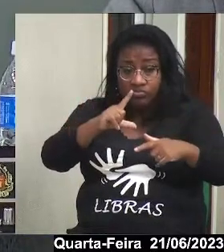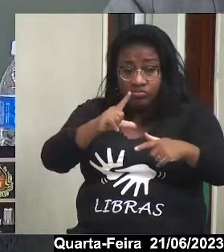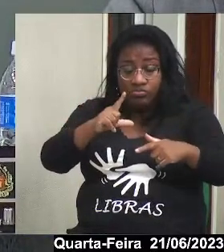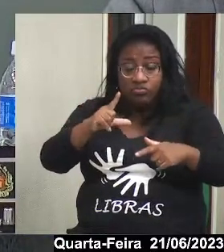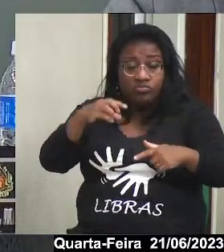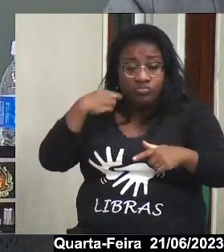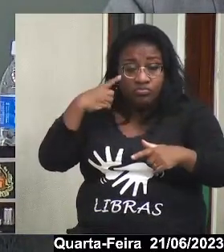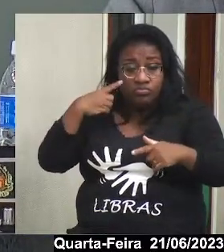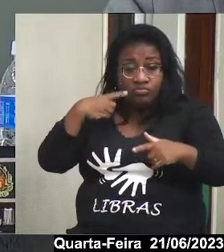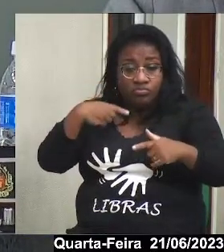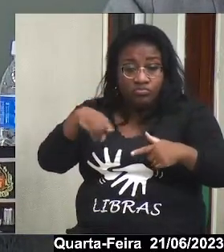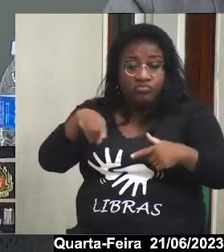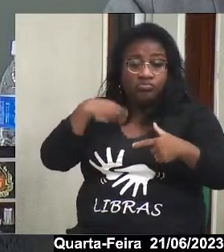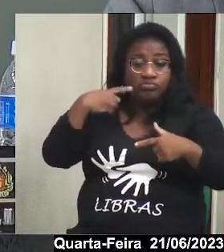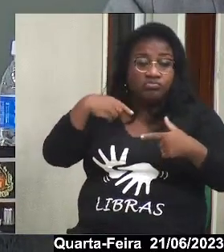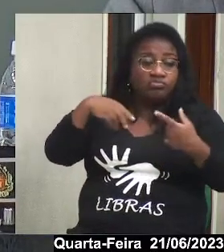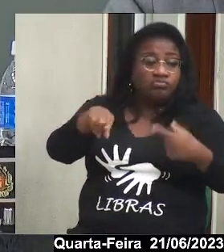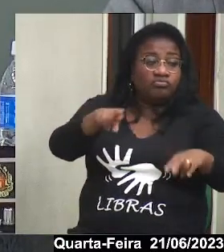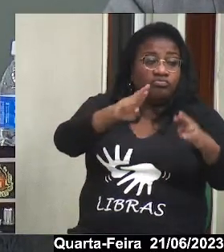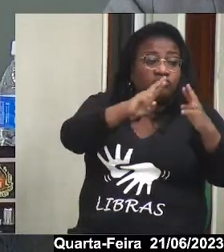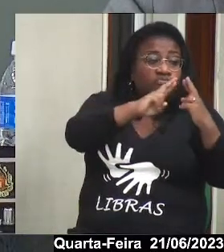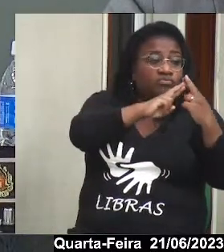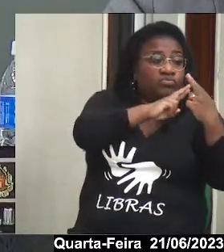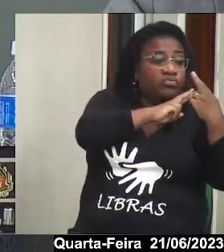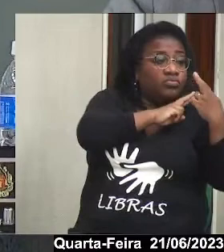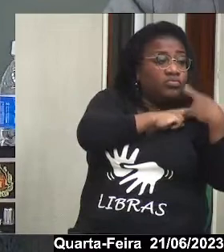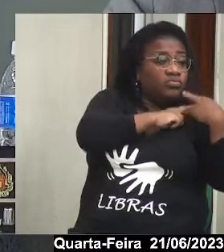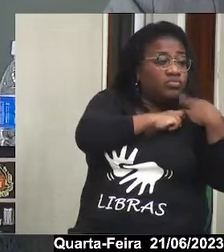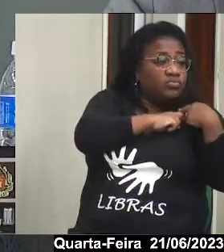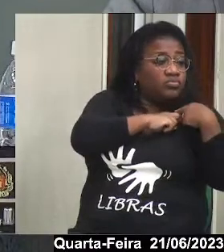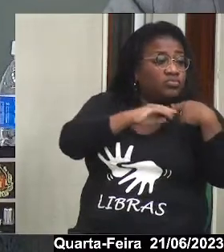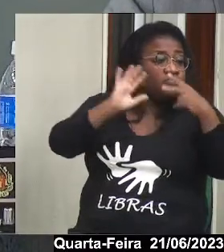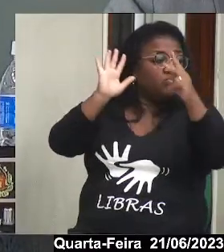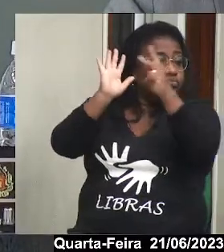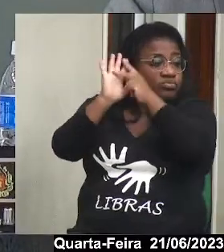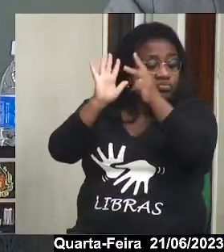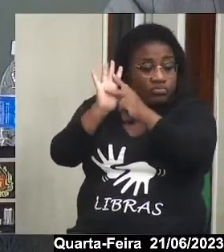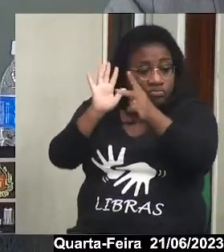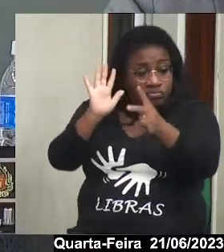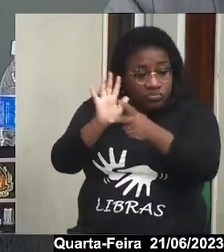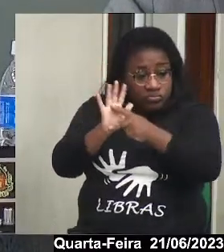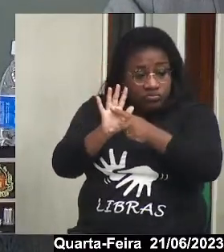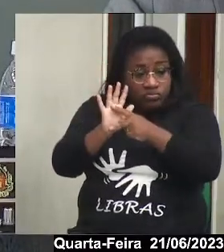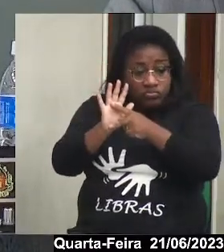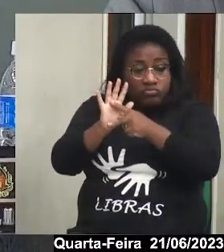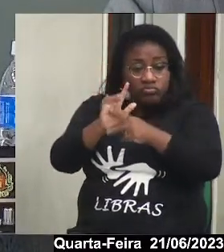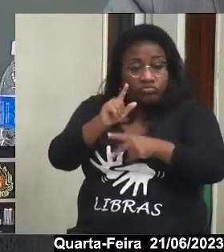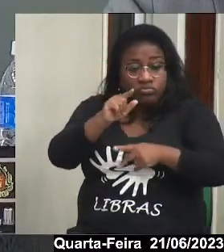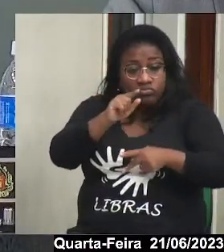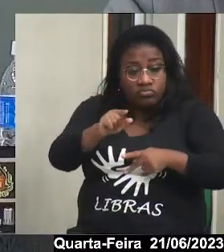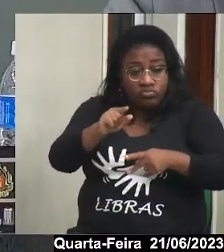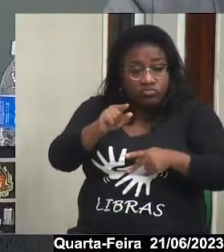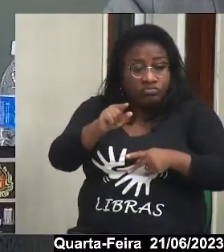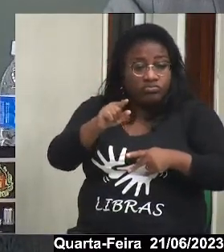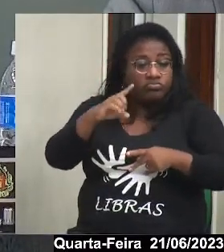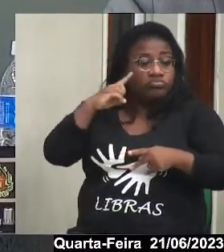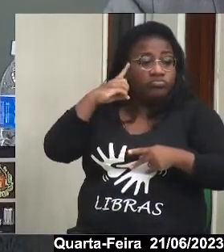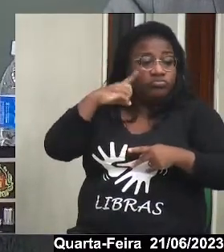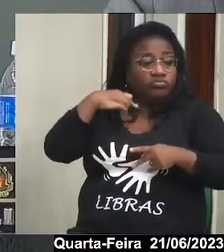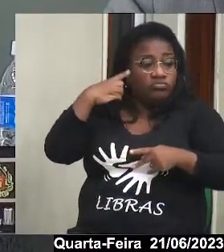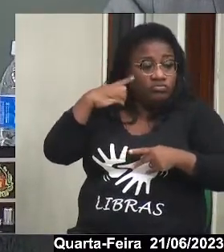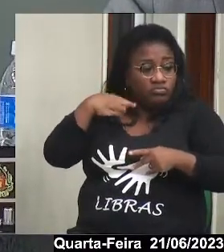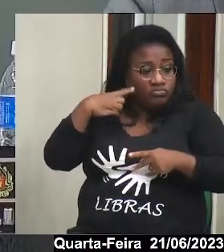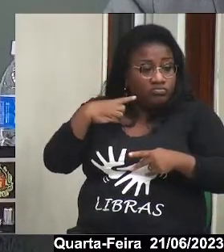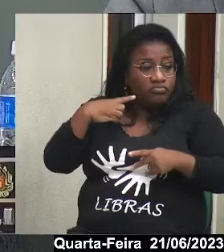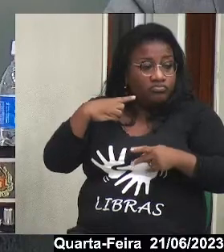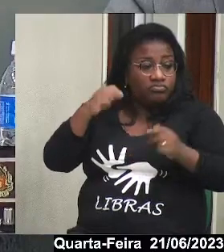deles, doutor Tiago, faço questão que o senhor esteja presente quando for fazer esse projeto, para que o senhor posicione como advogado, o que o senhor concorda junto com